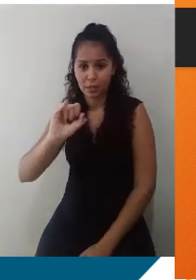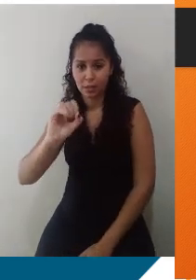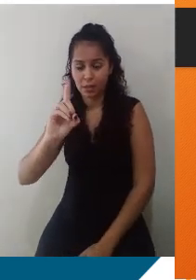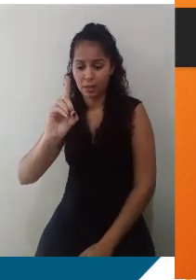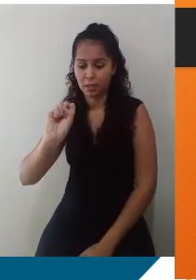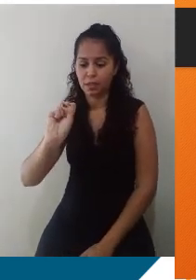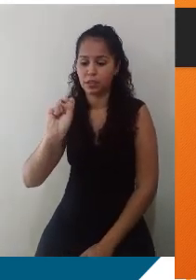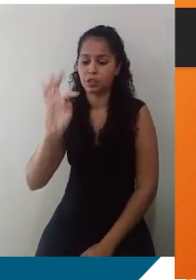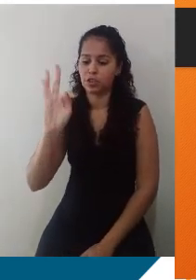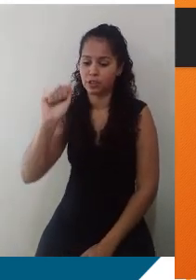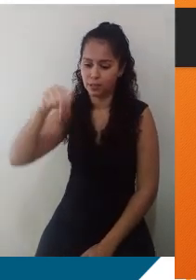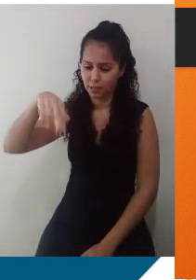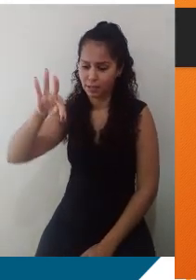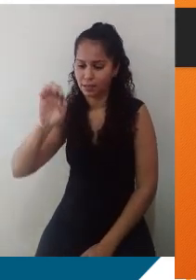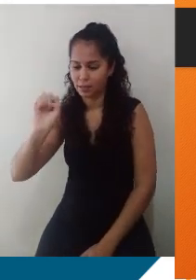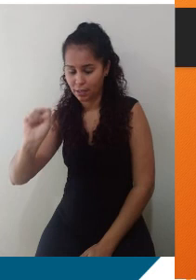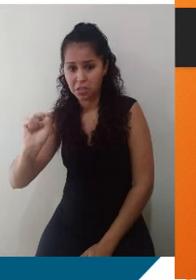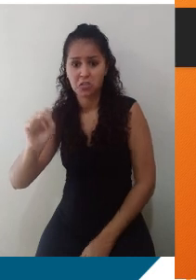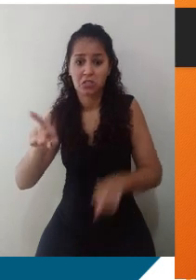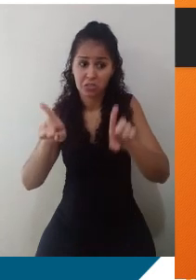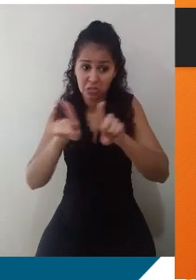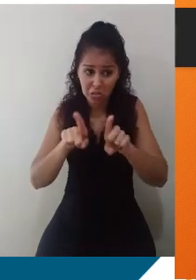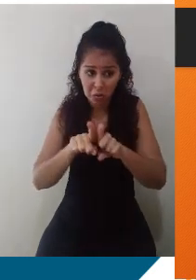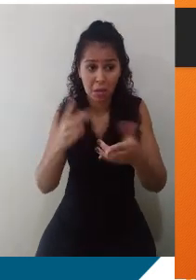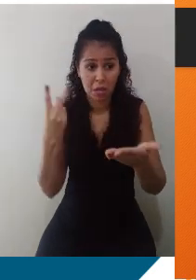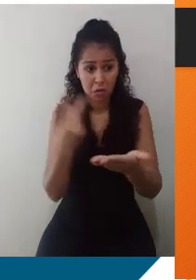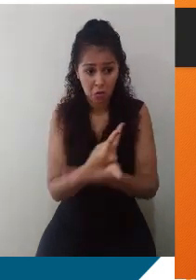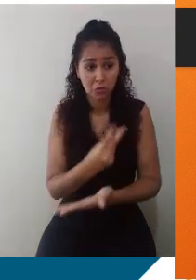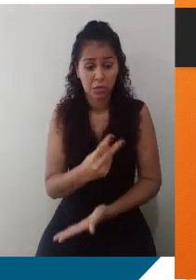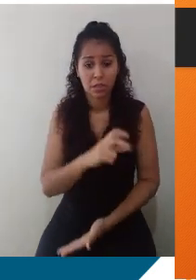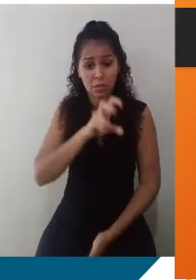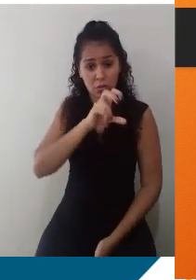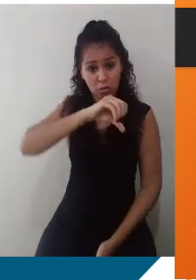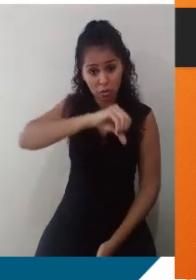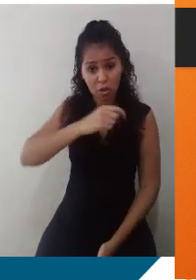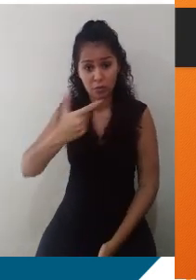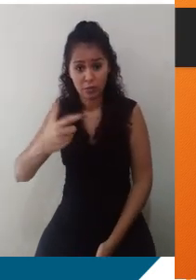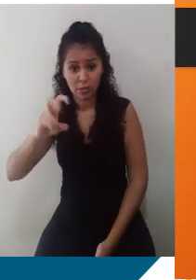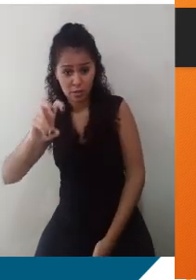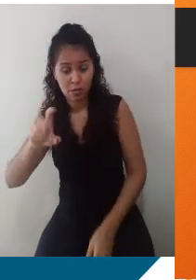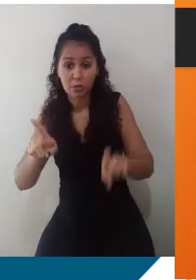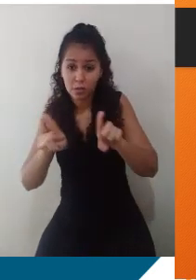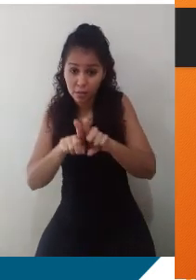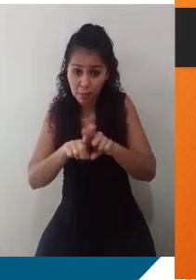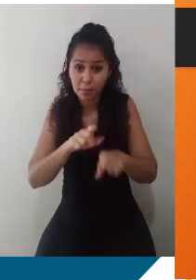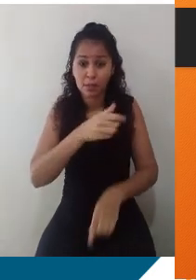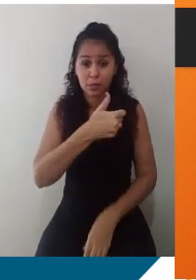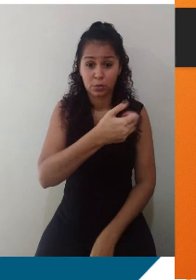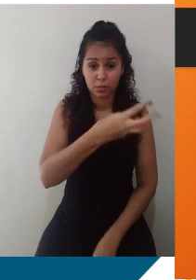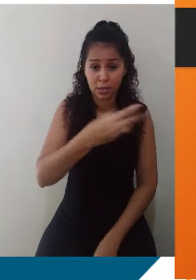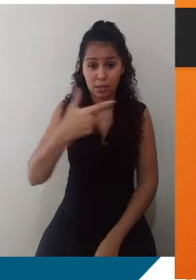com 5 e 29, eles são equidistantes, o mesmo com 9 e 25 e a mesma coisa com 13 e